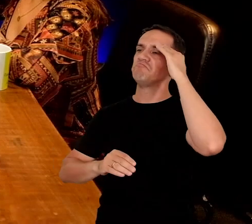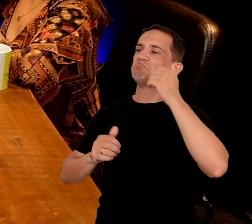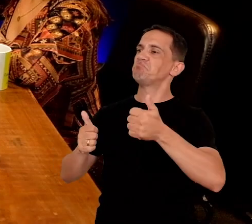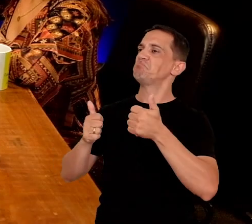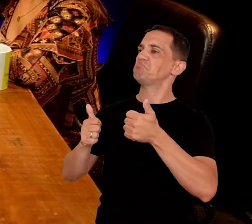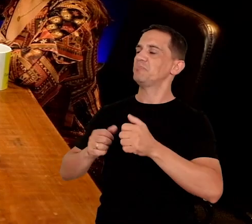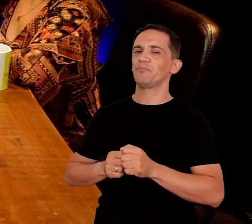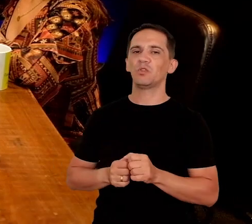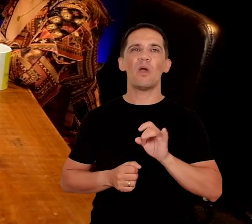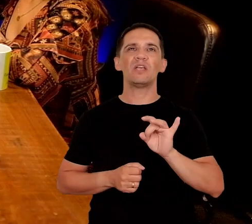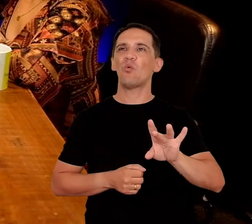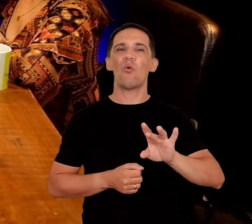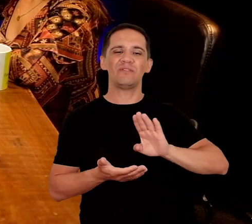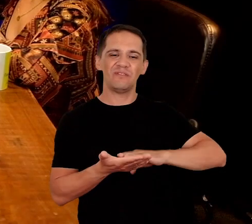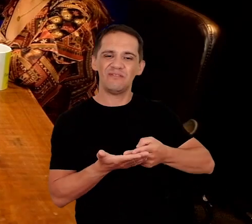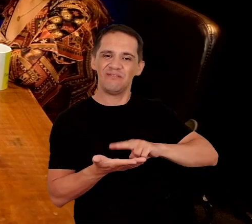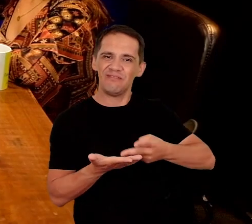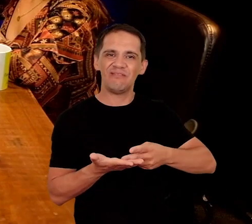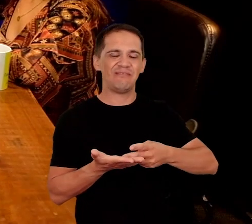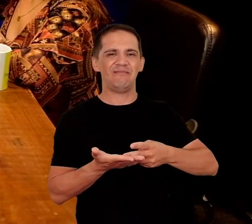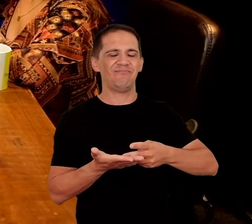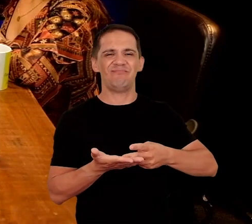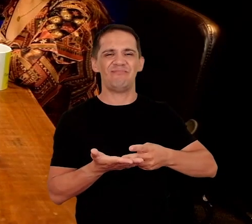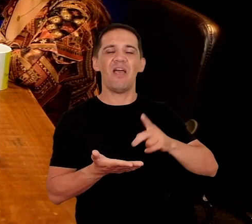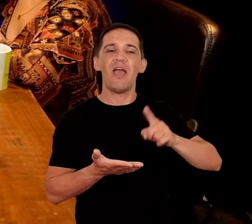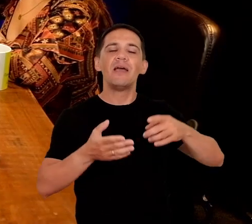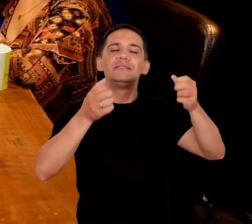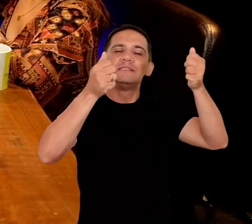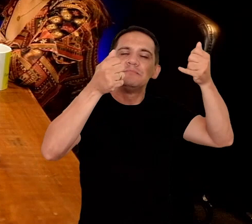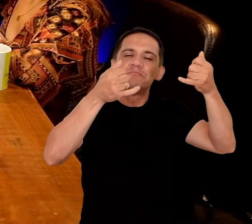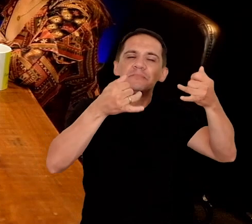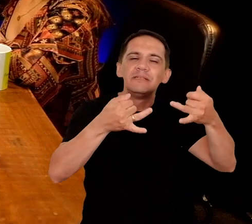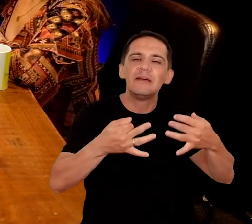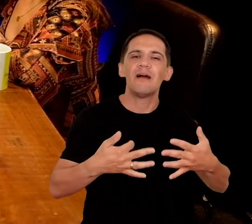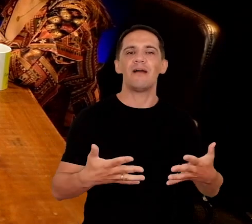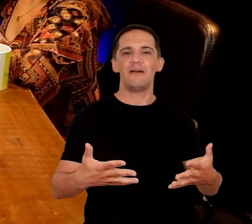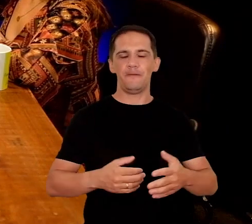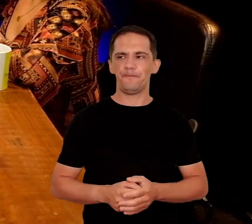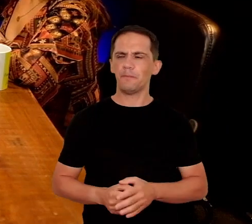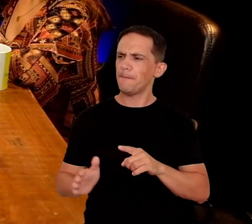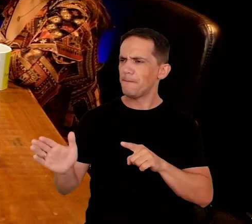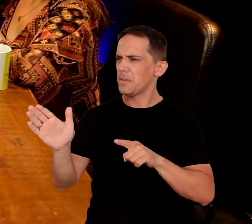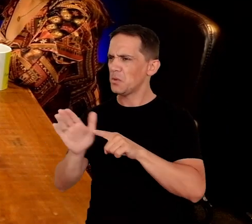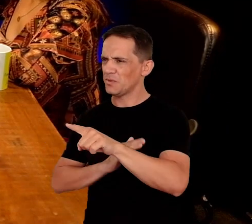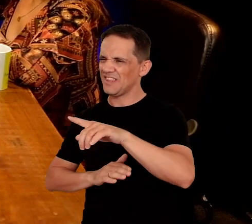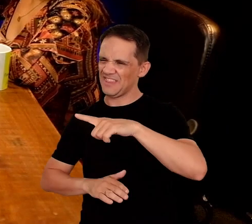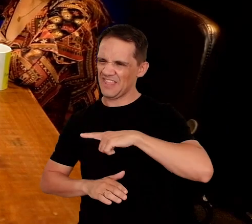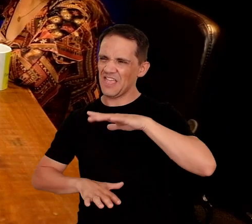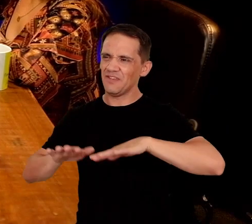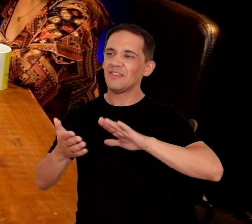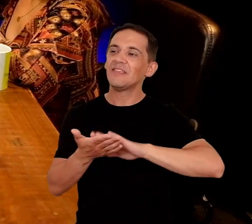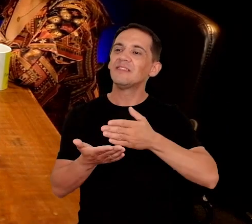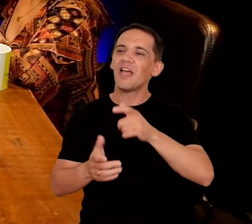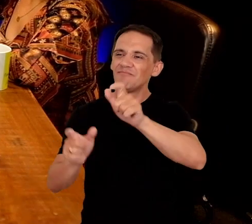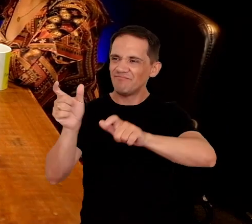uma tradução, uma interpretação, mas mais ou menos também uma explicação daquilo que foi falado. E vocês já viram trabalhos de intérpretes que vocês